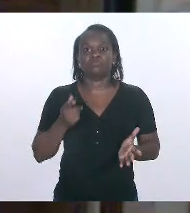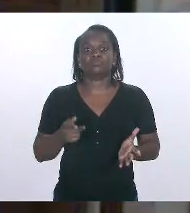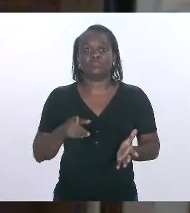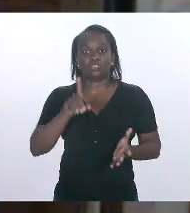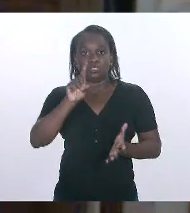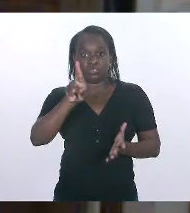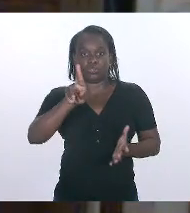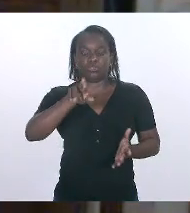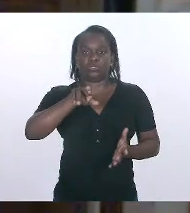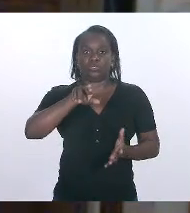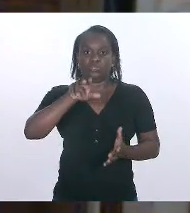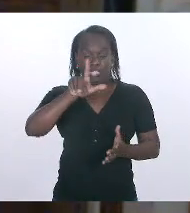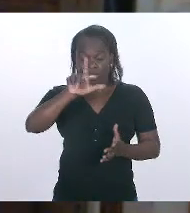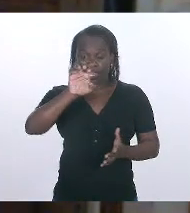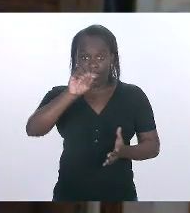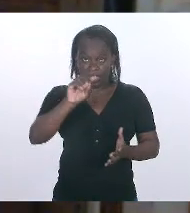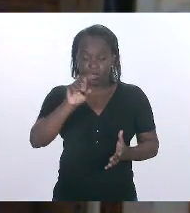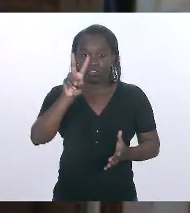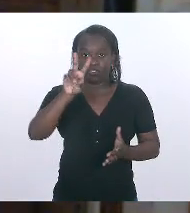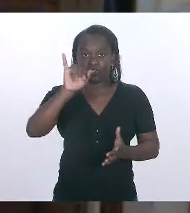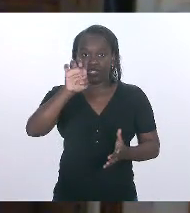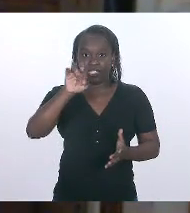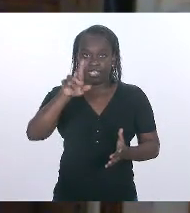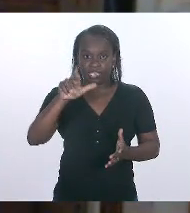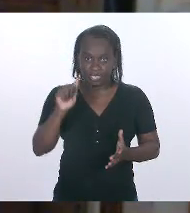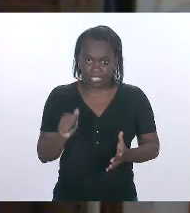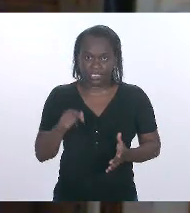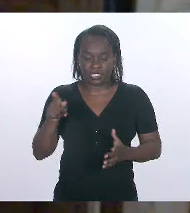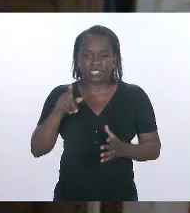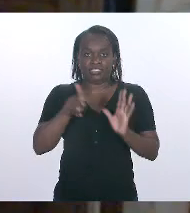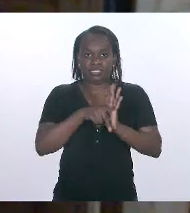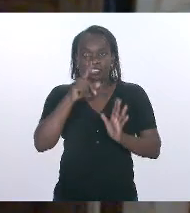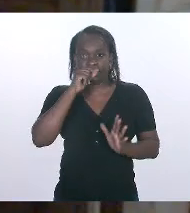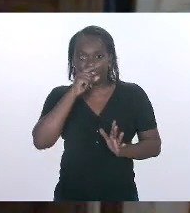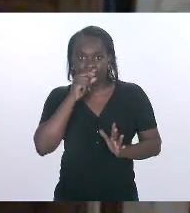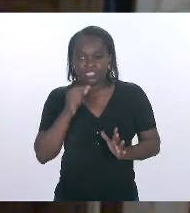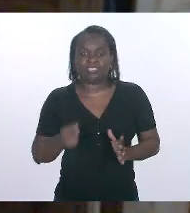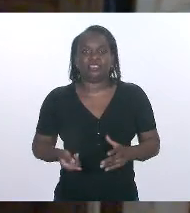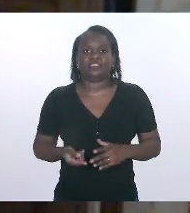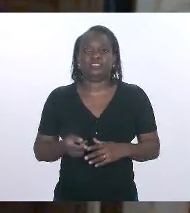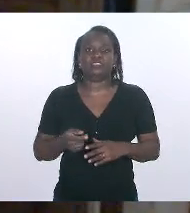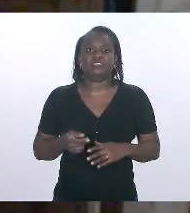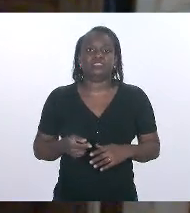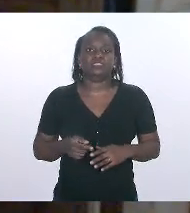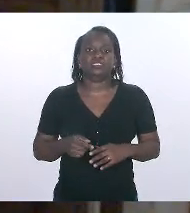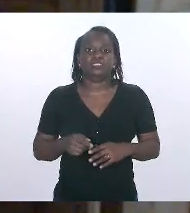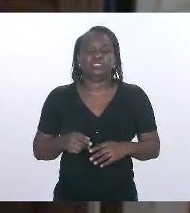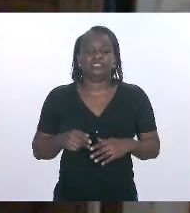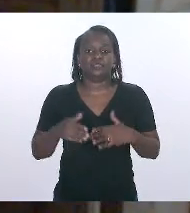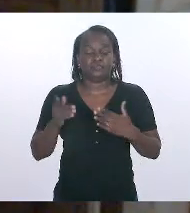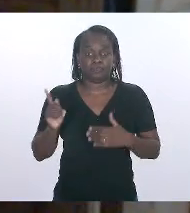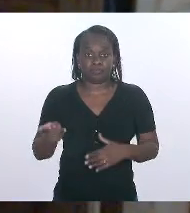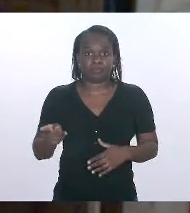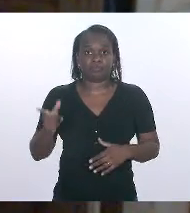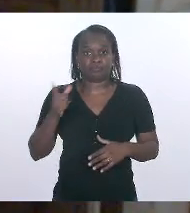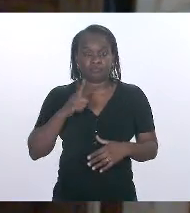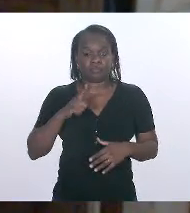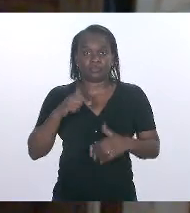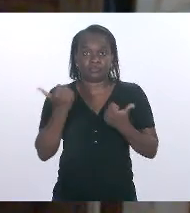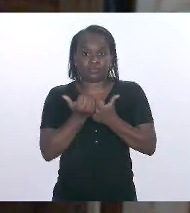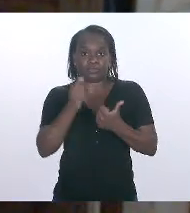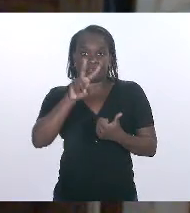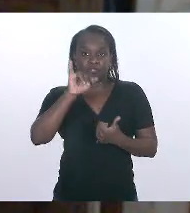o Léo Vieira, nosso passarinheiro, pipeiro, né, ele tem como